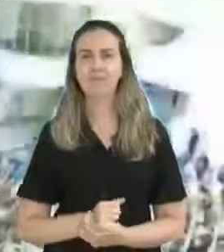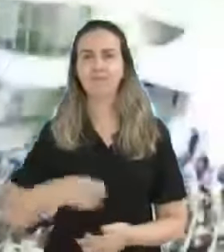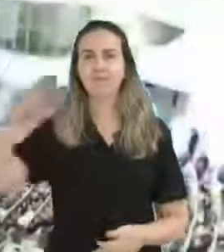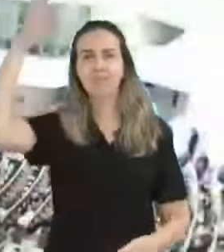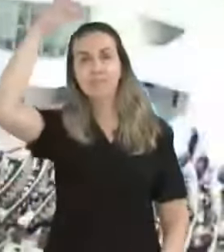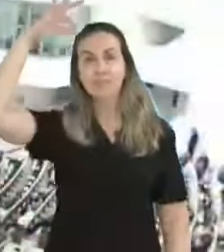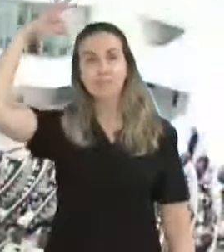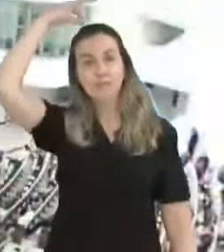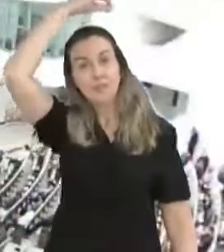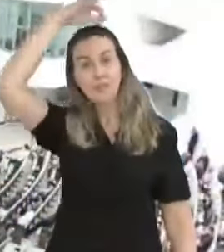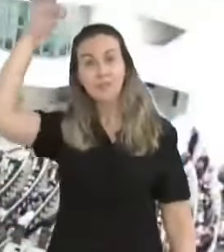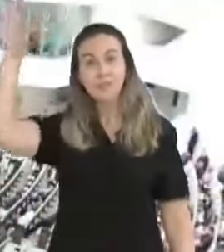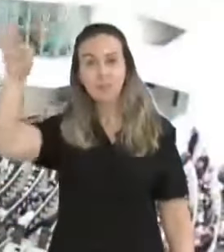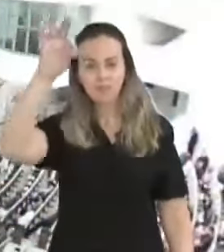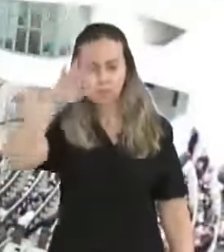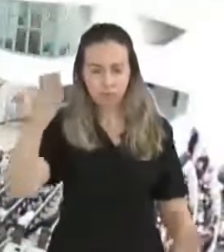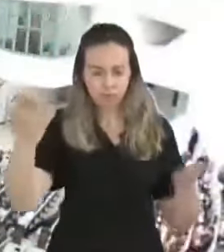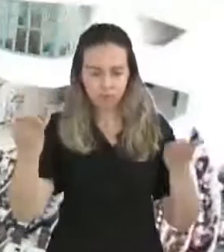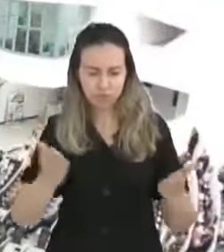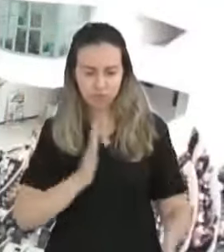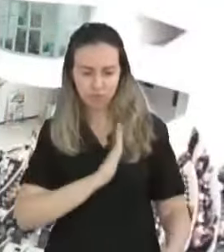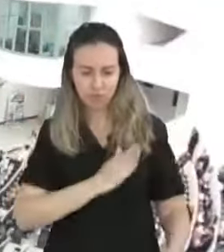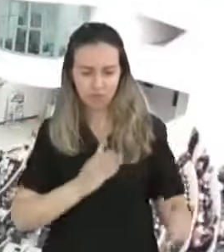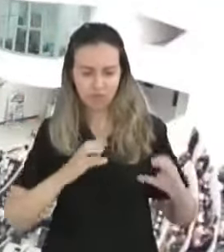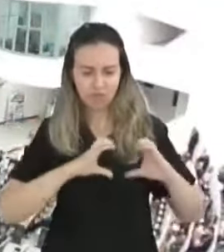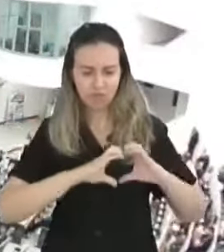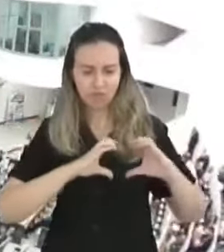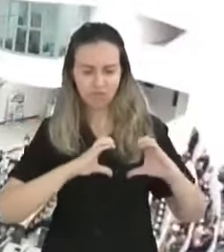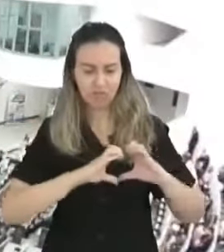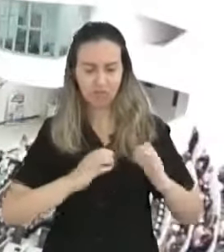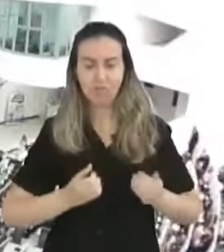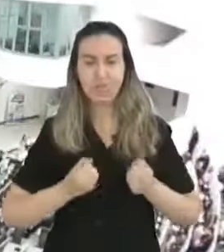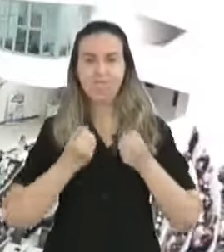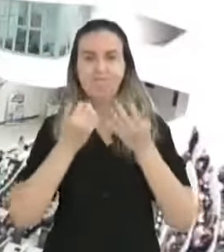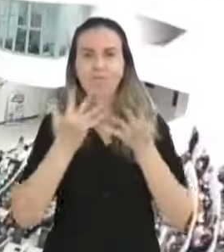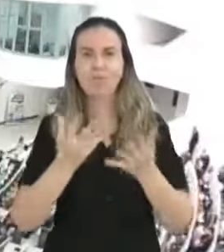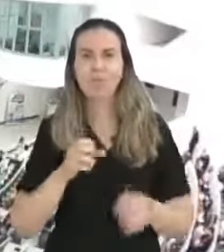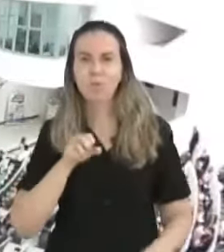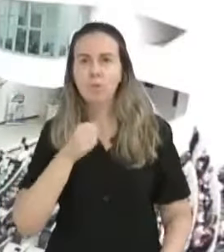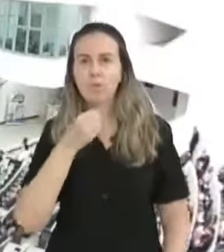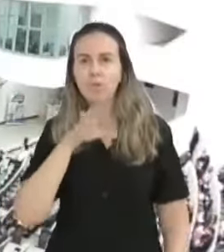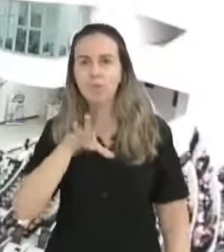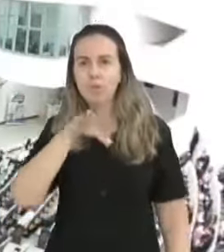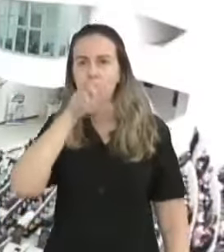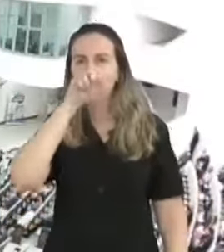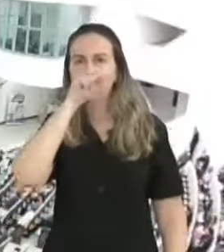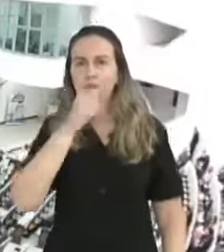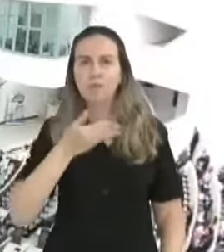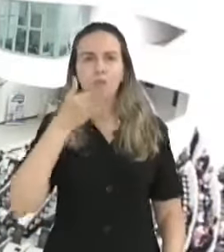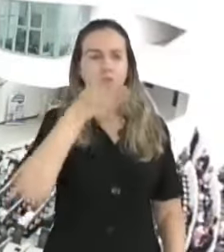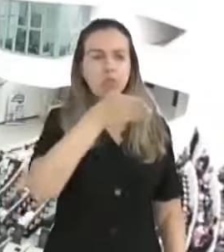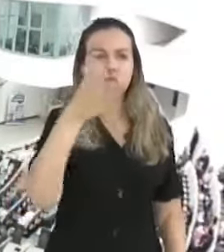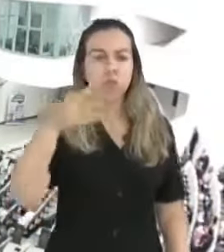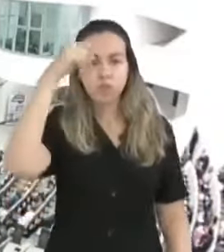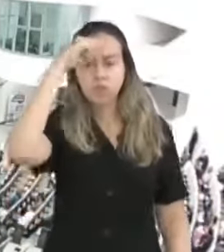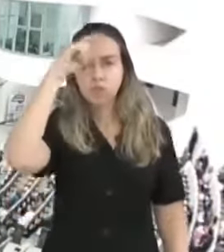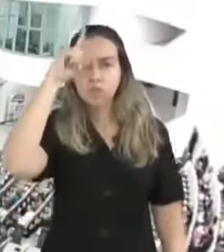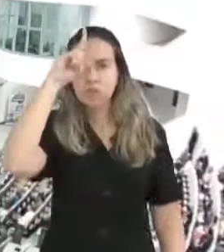O Espírito de Deus está falando ao meu coração que Ele está soprando fôlego de vida nas UTIs esta